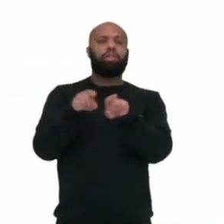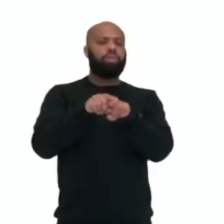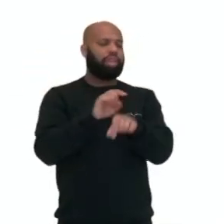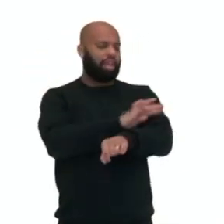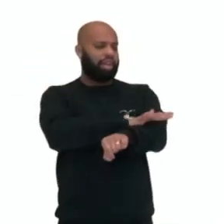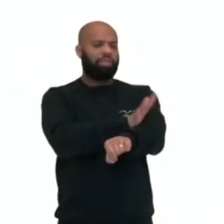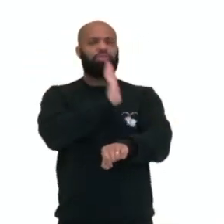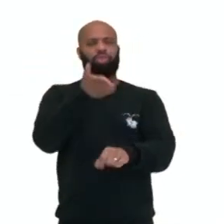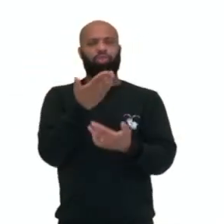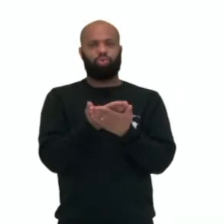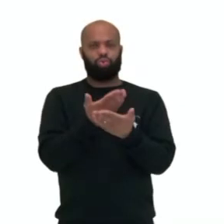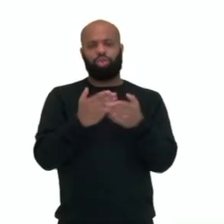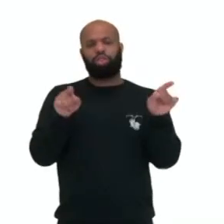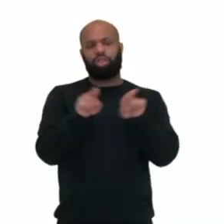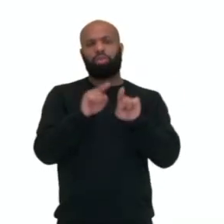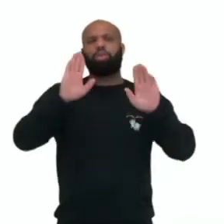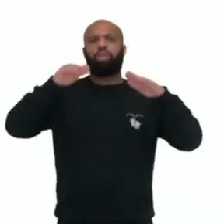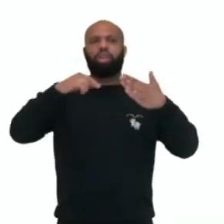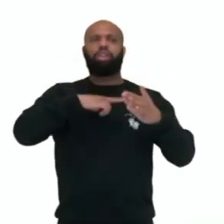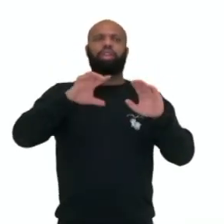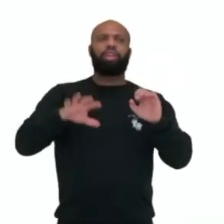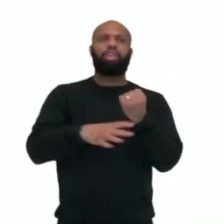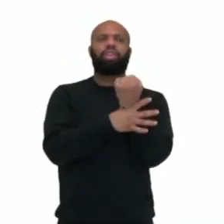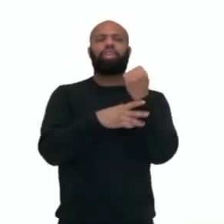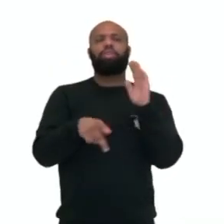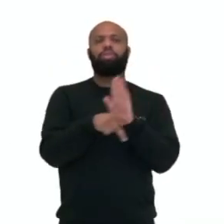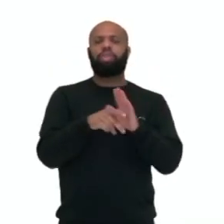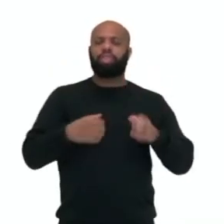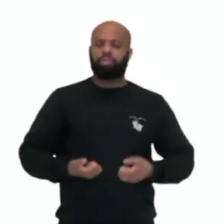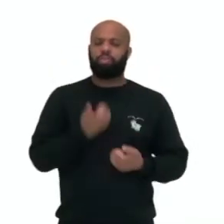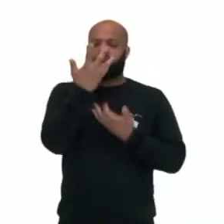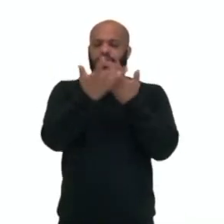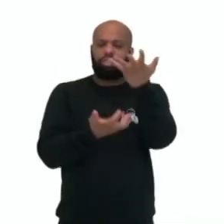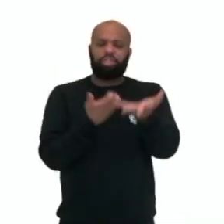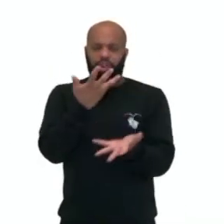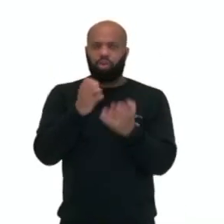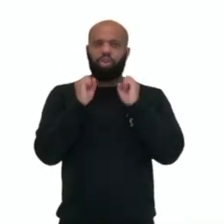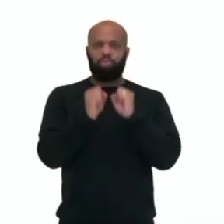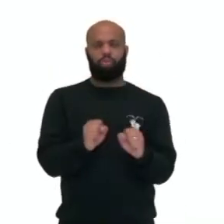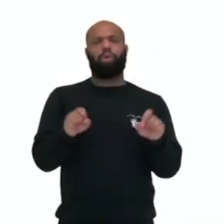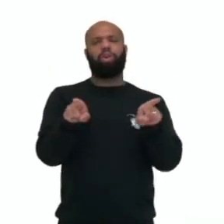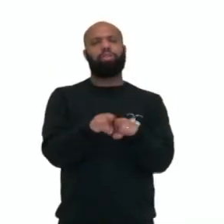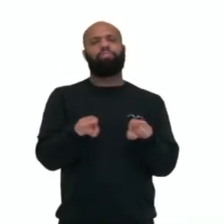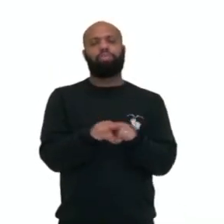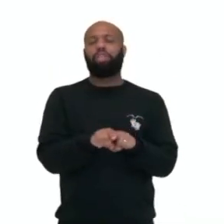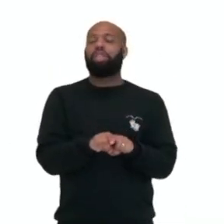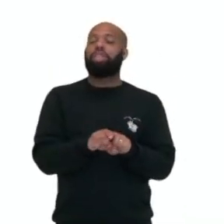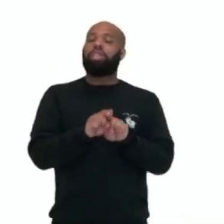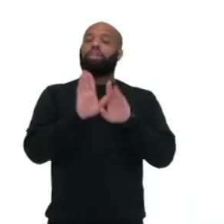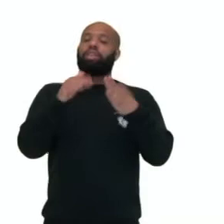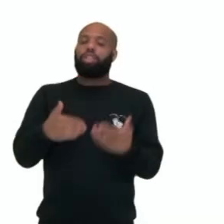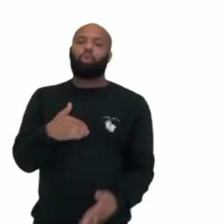já vimos. Então, a garantia de expressão das pessoas sem aí